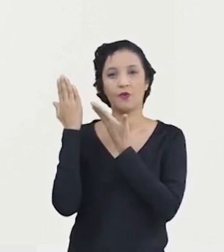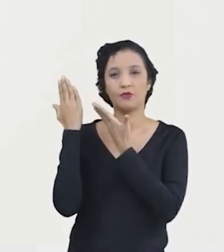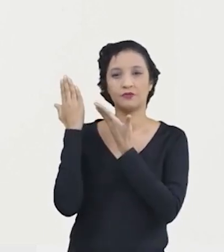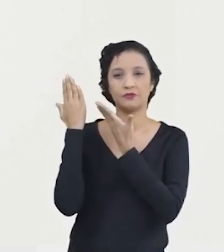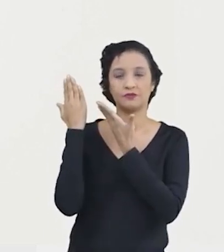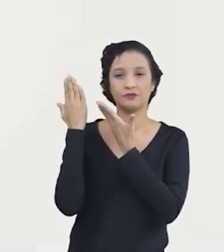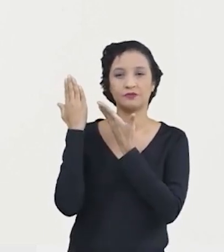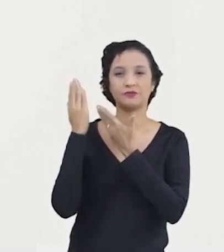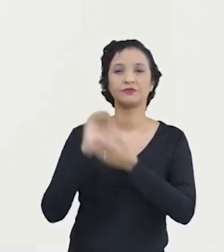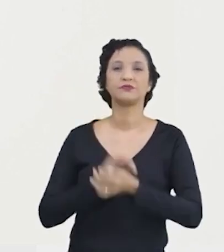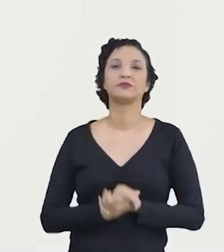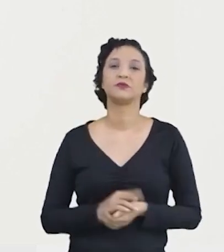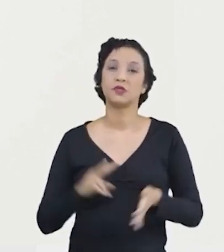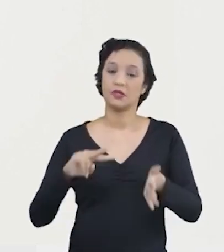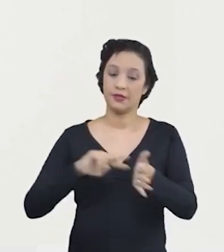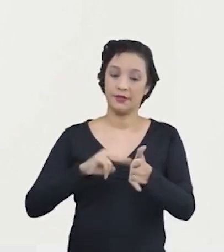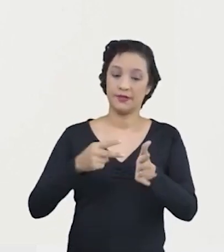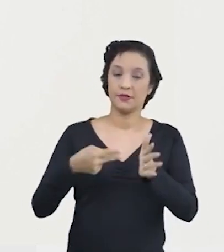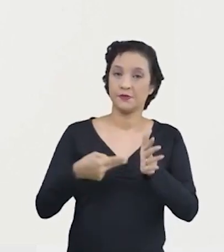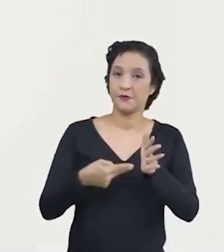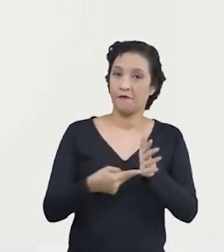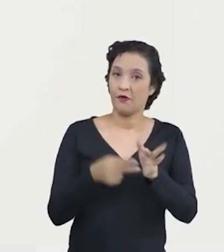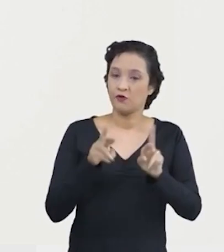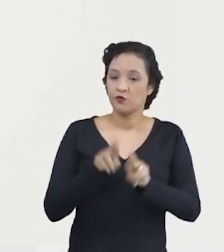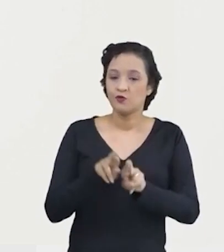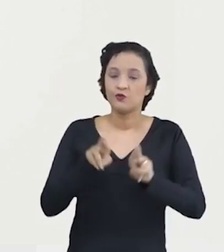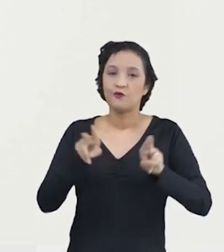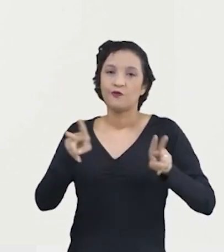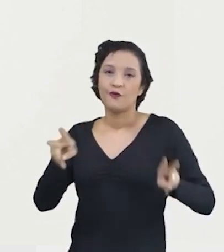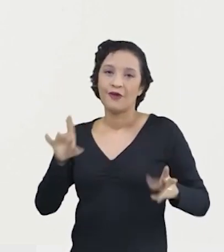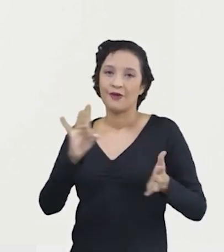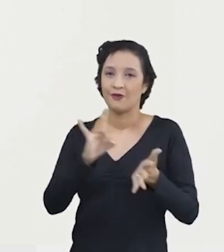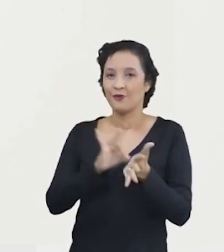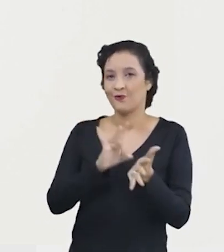e expressões com sentidos, ou seja, com sentido